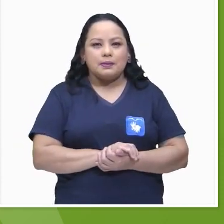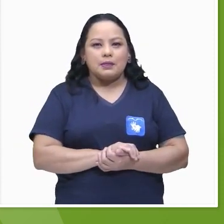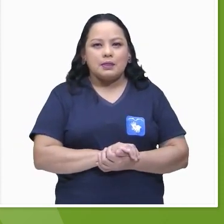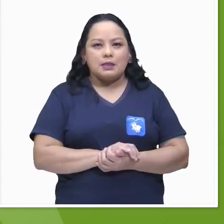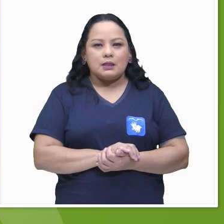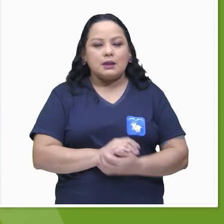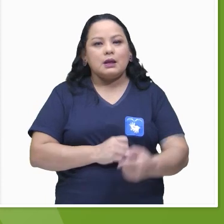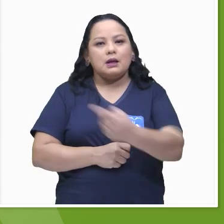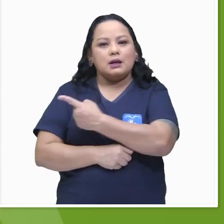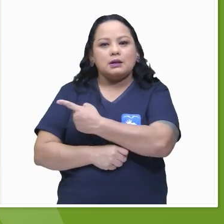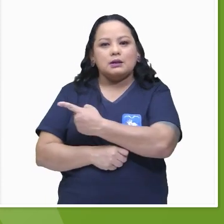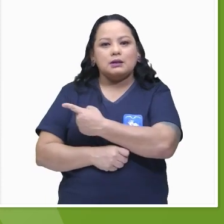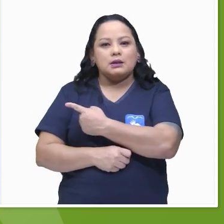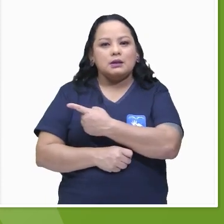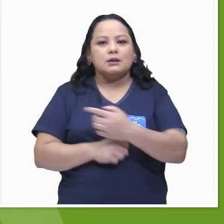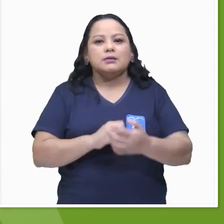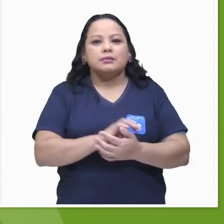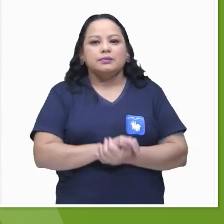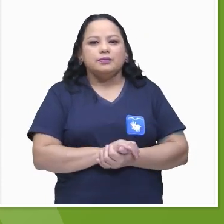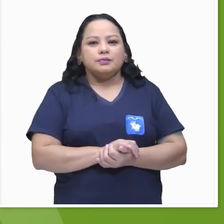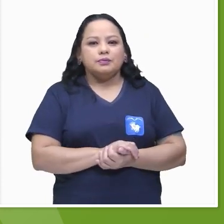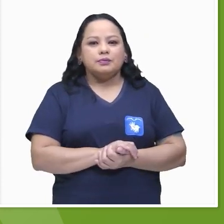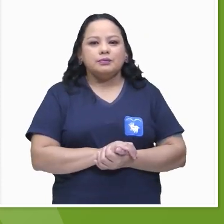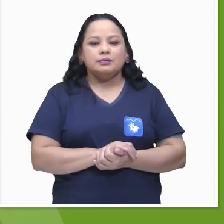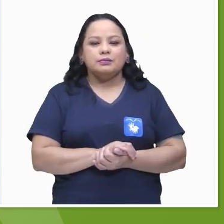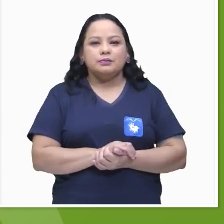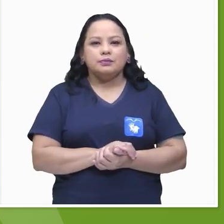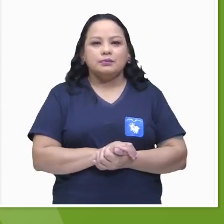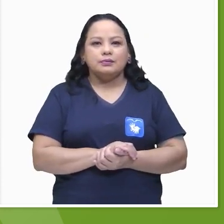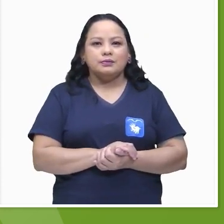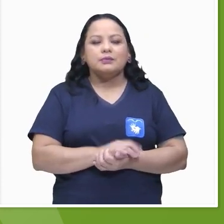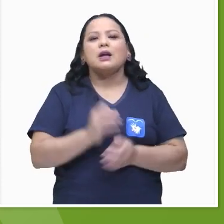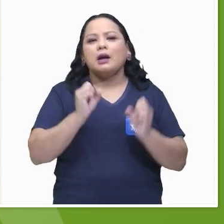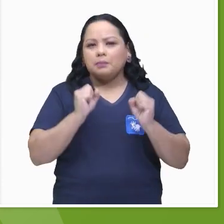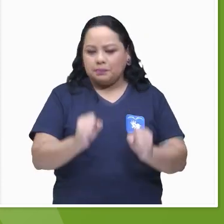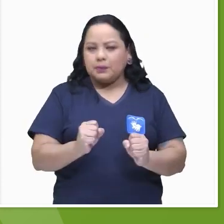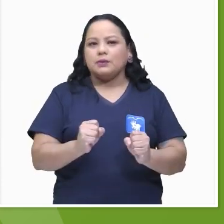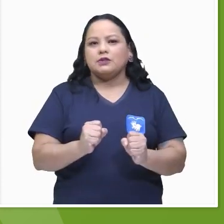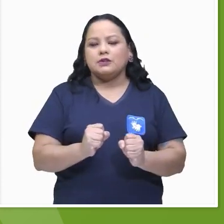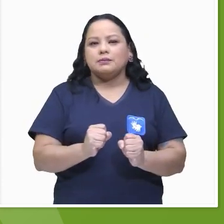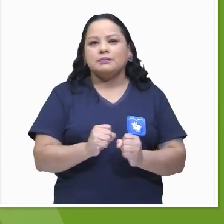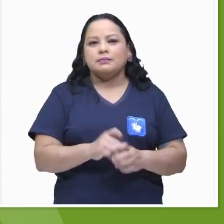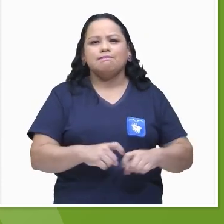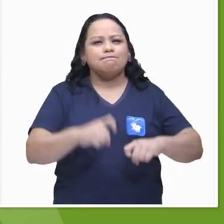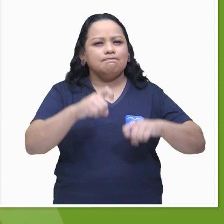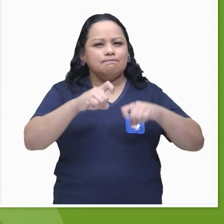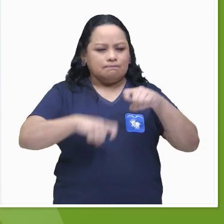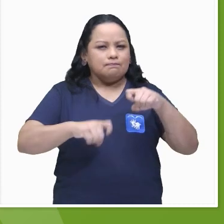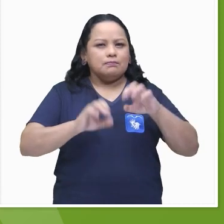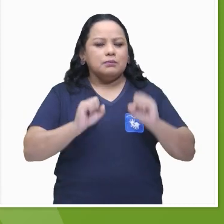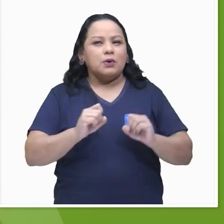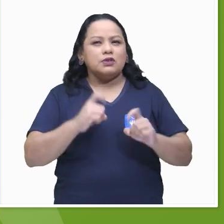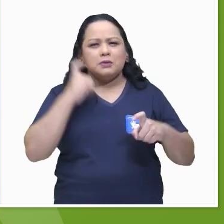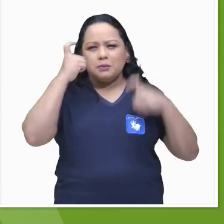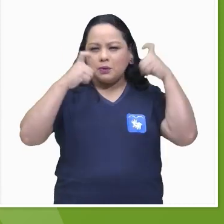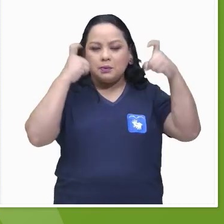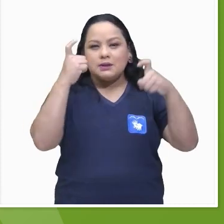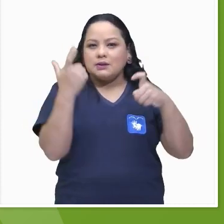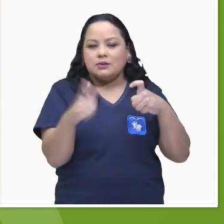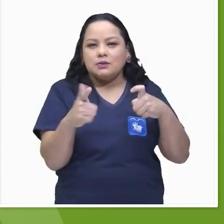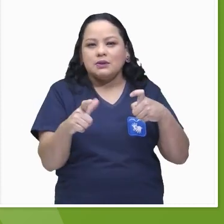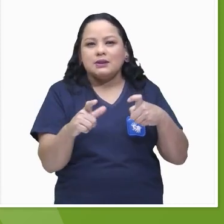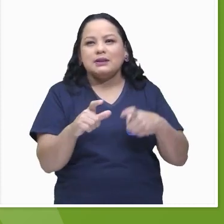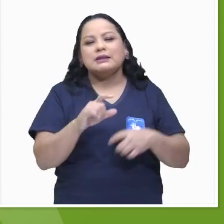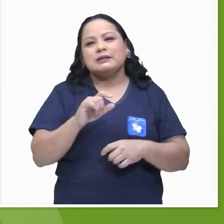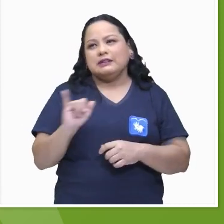30/11. Aqui no 17º dia, ela já está, ela pode ter relações sexuais já sem se preocupar se vai